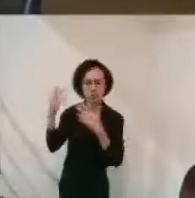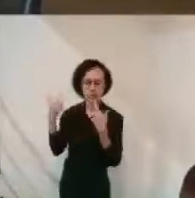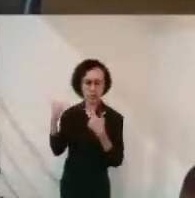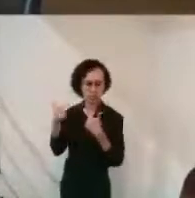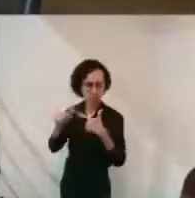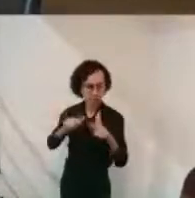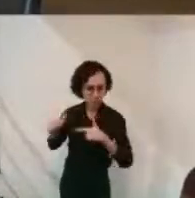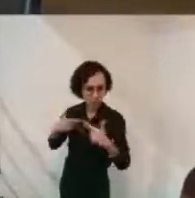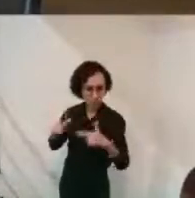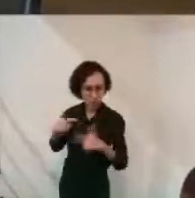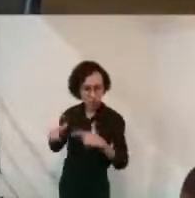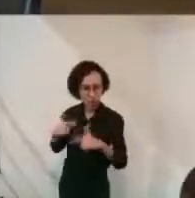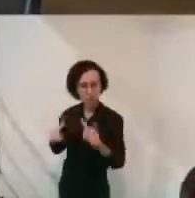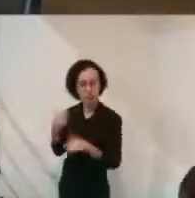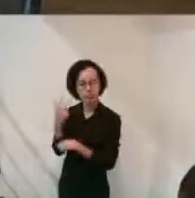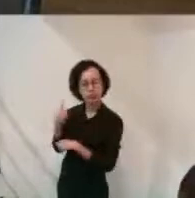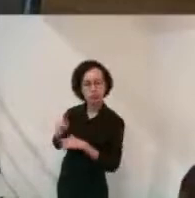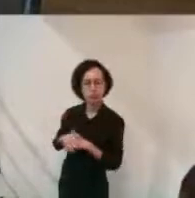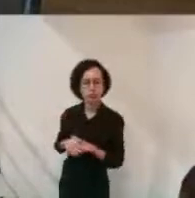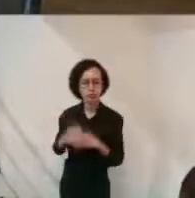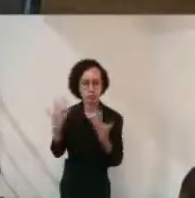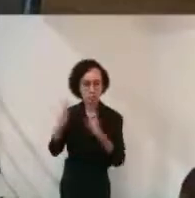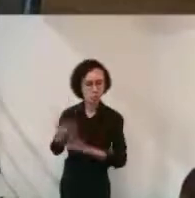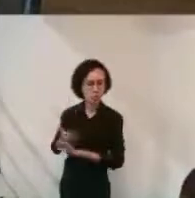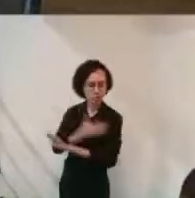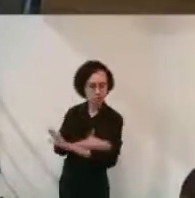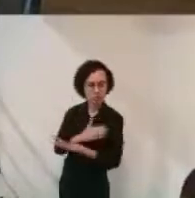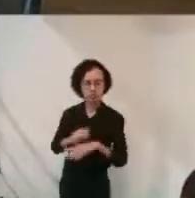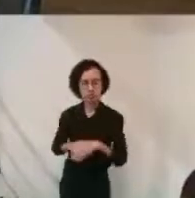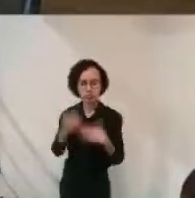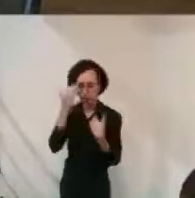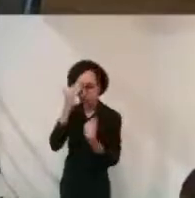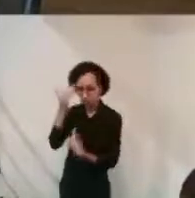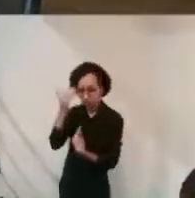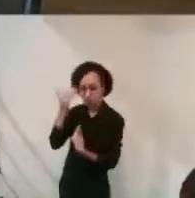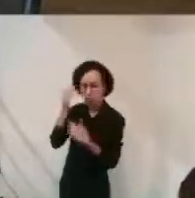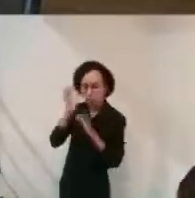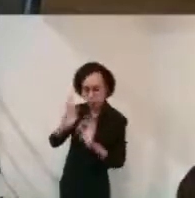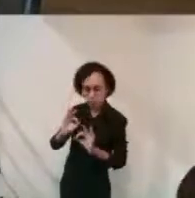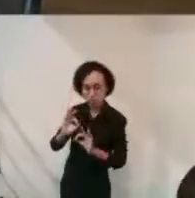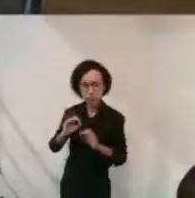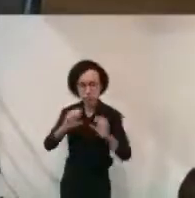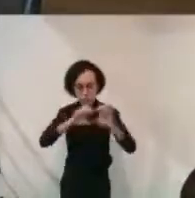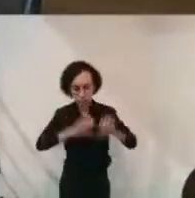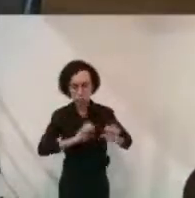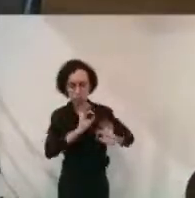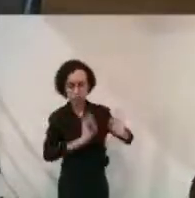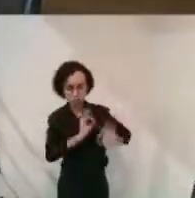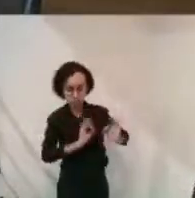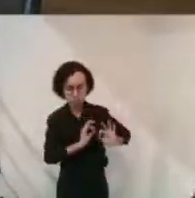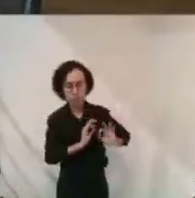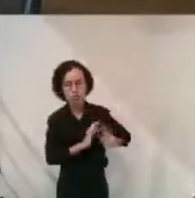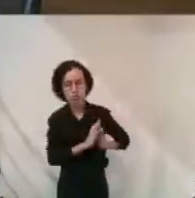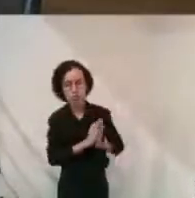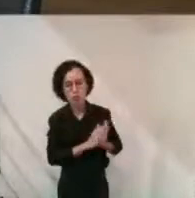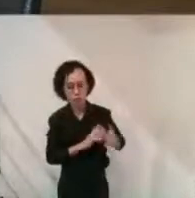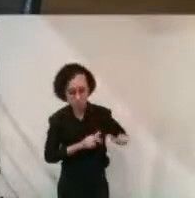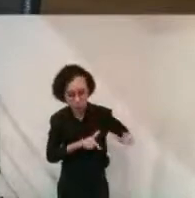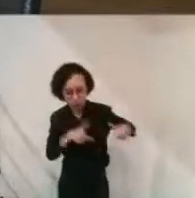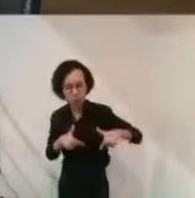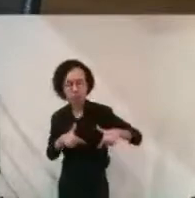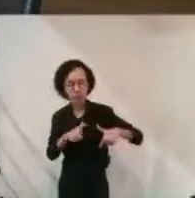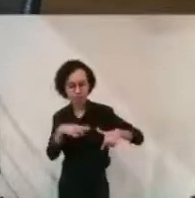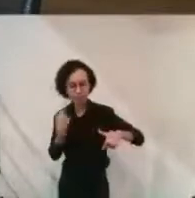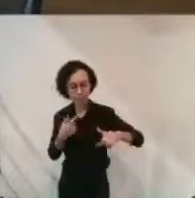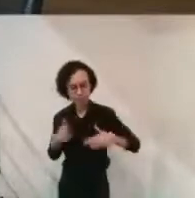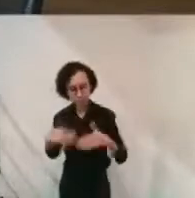de palmas mais cedo. Agradeço muito, doutora, pela estrutura que também você lutou aqui para a gente conseguir